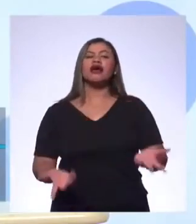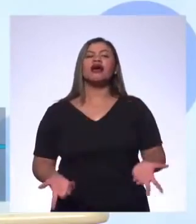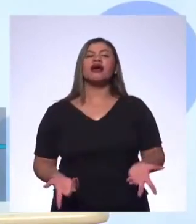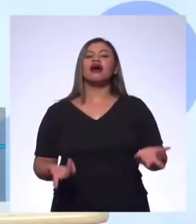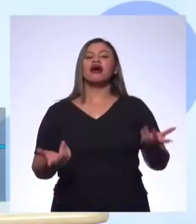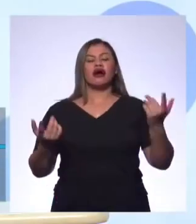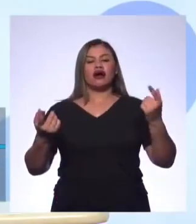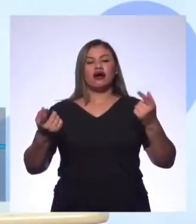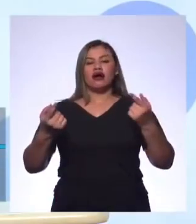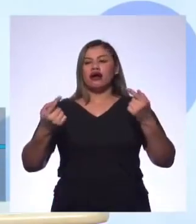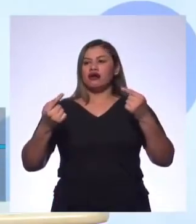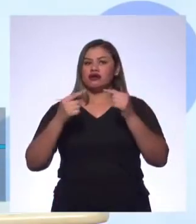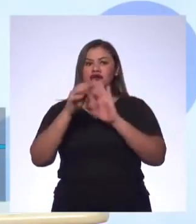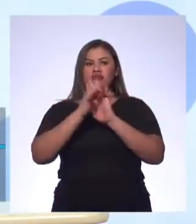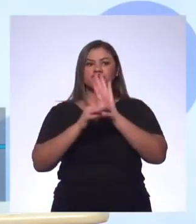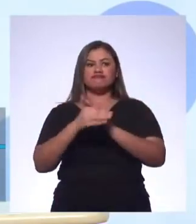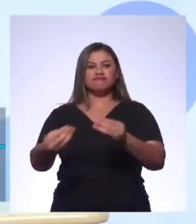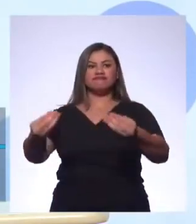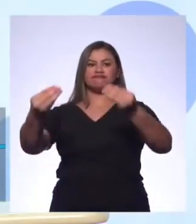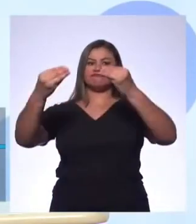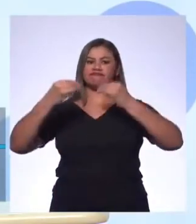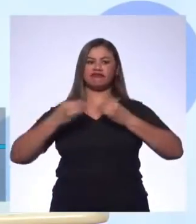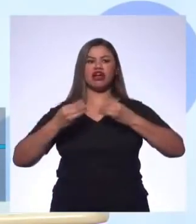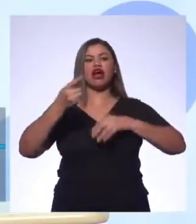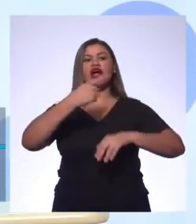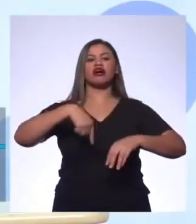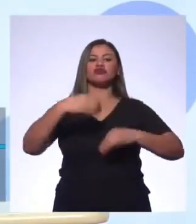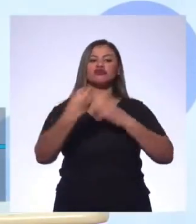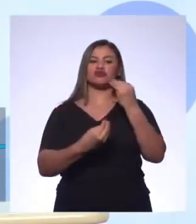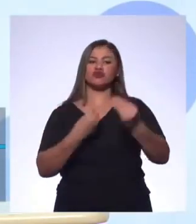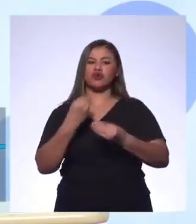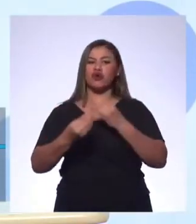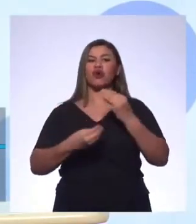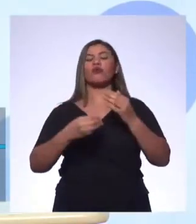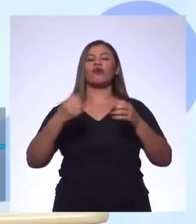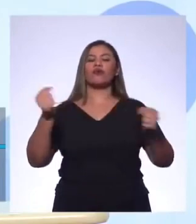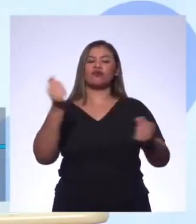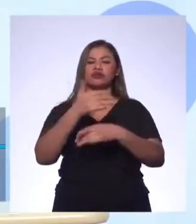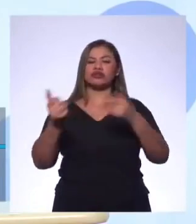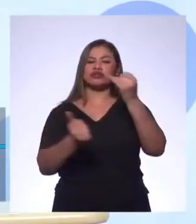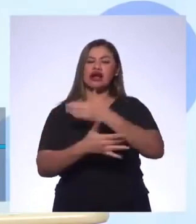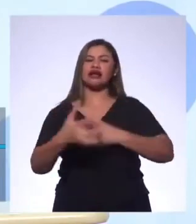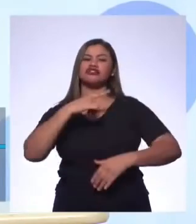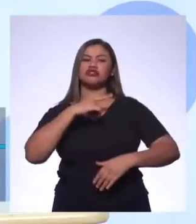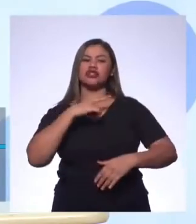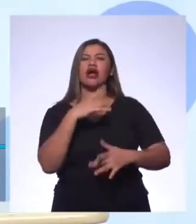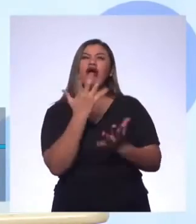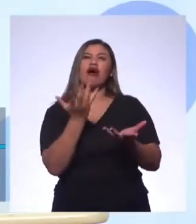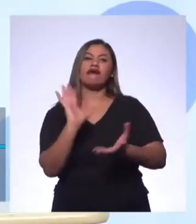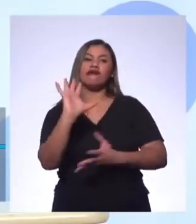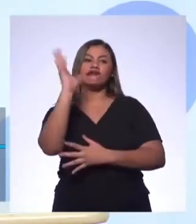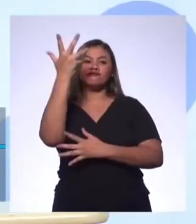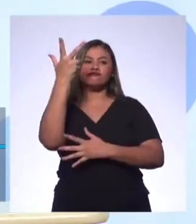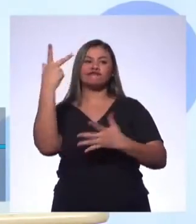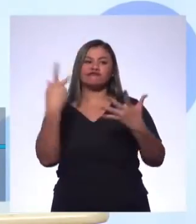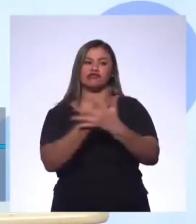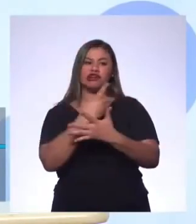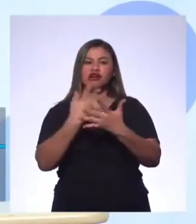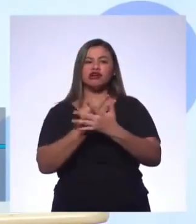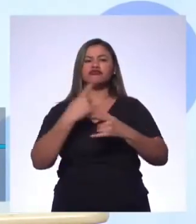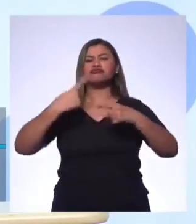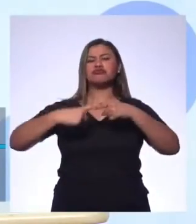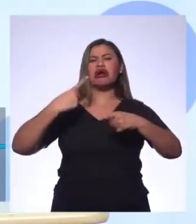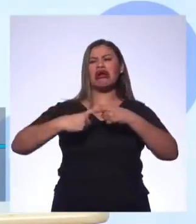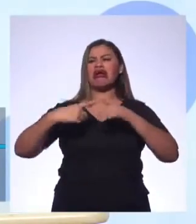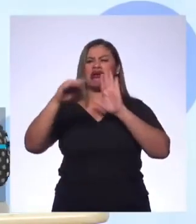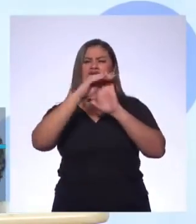da forma que vem, a gente passa, né, aqui para o slide. Então, houve um questionamento até por que